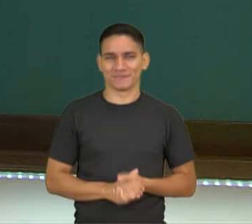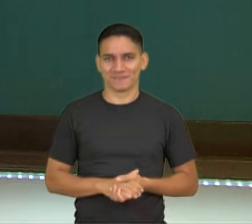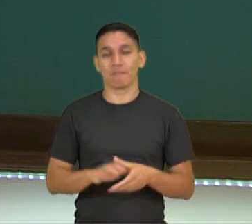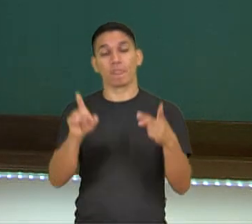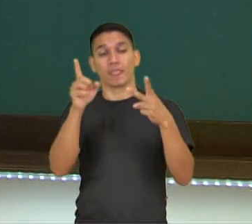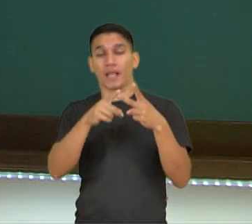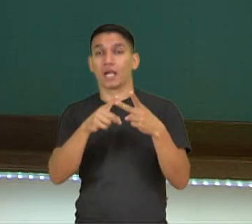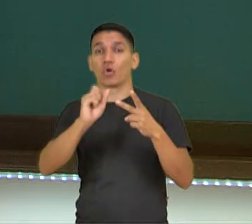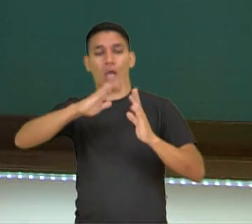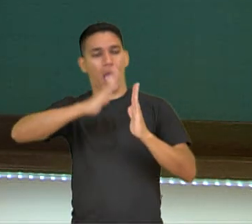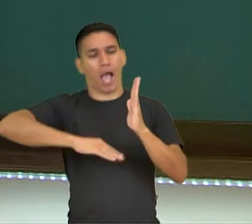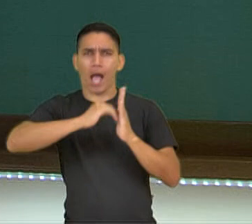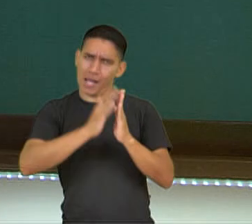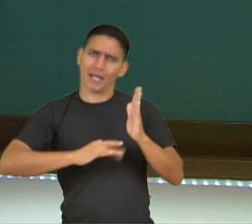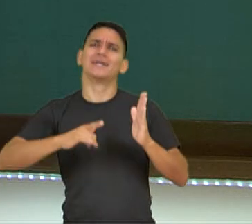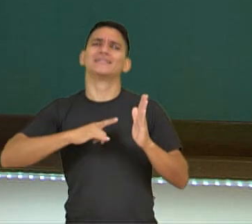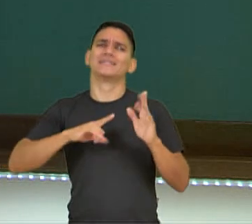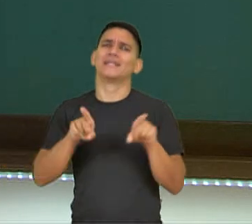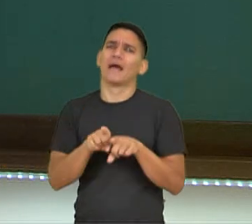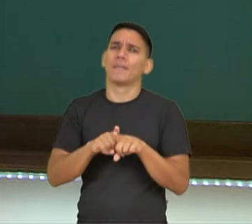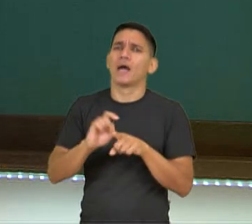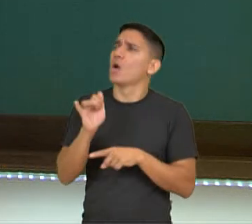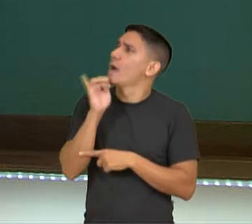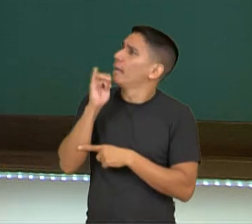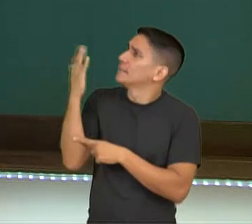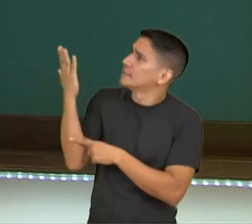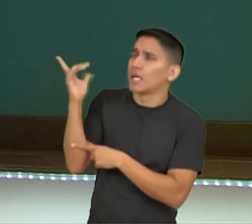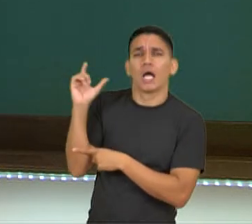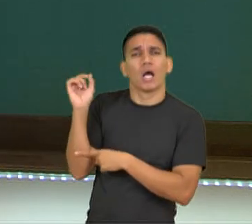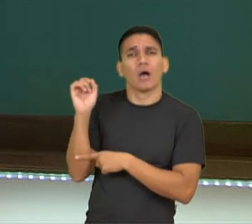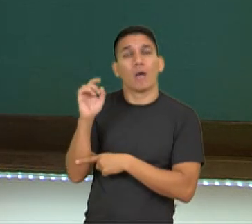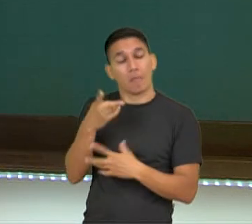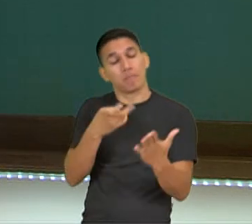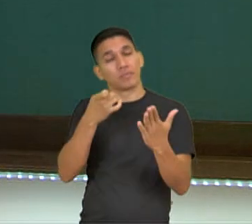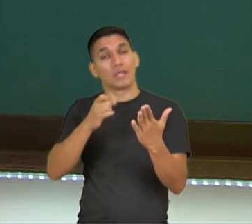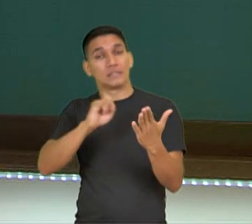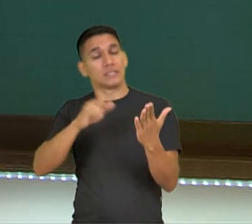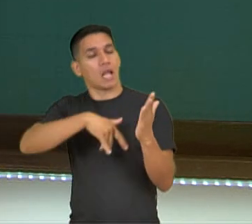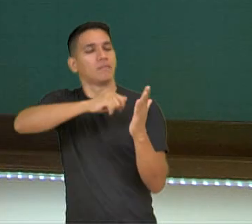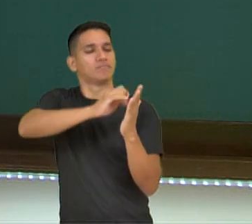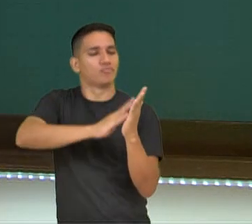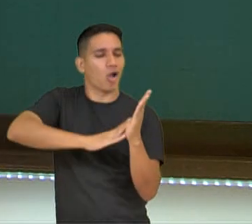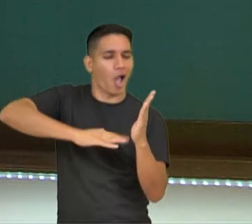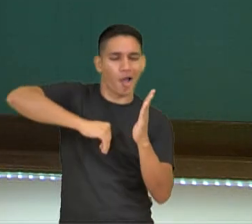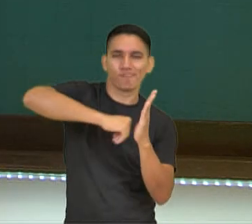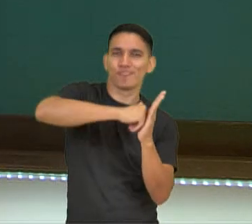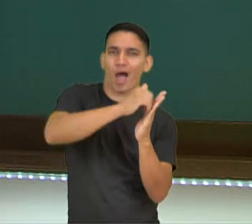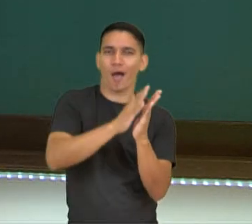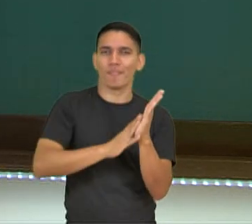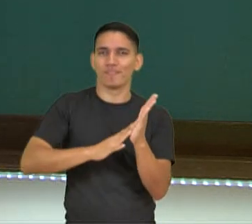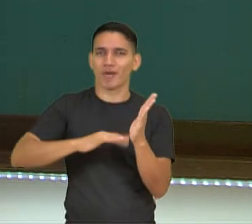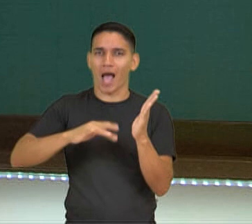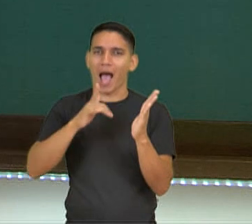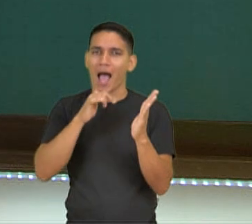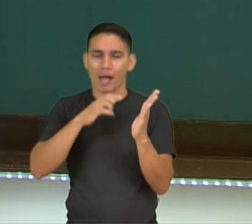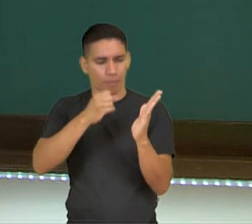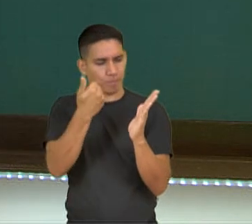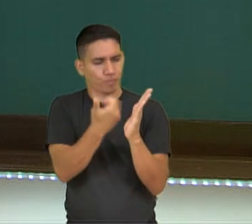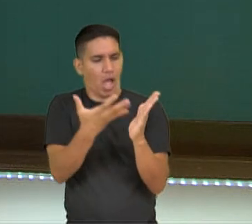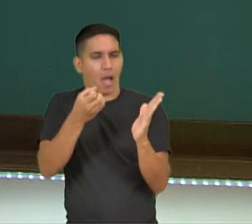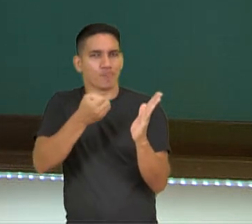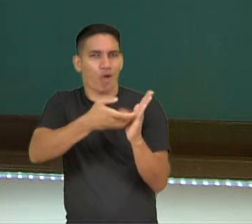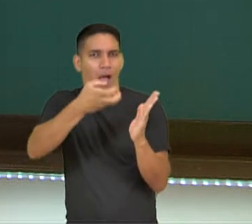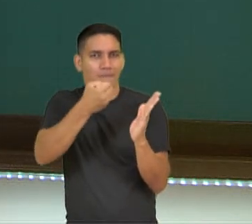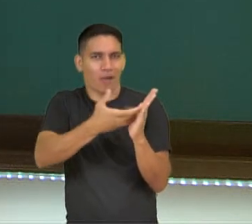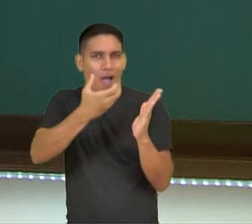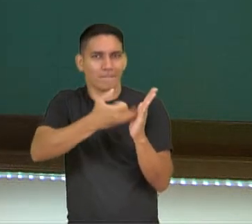temos também exemplos de suspensão? Você pode ver, quando você passa a aquarela ali, que você molha um pouquinho a aquarela na